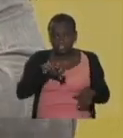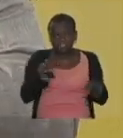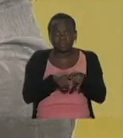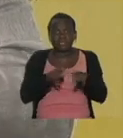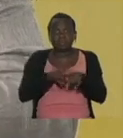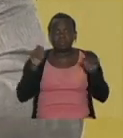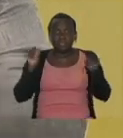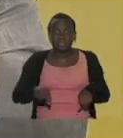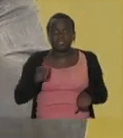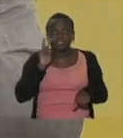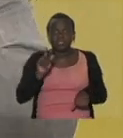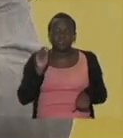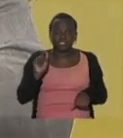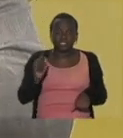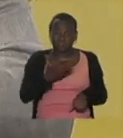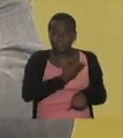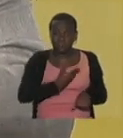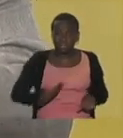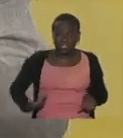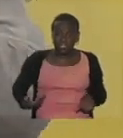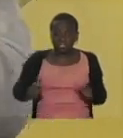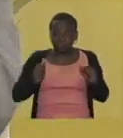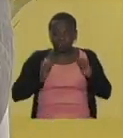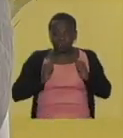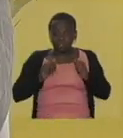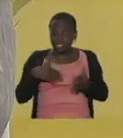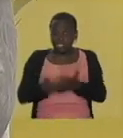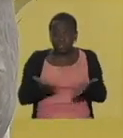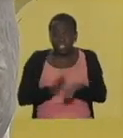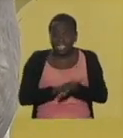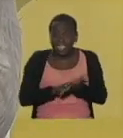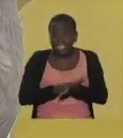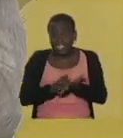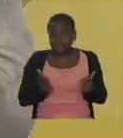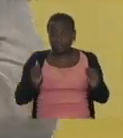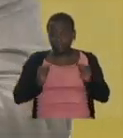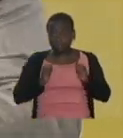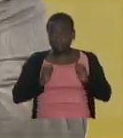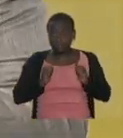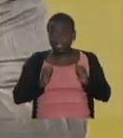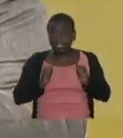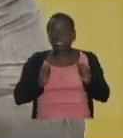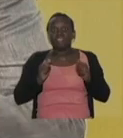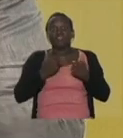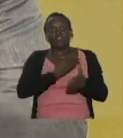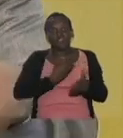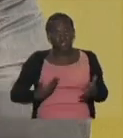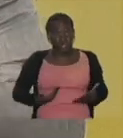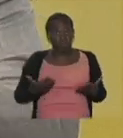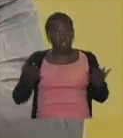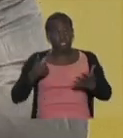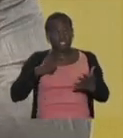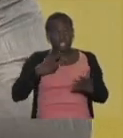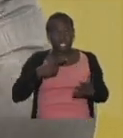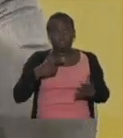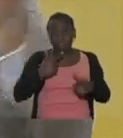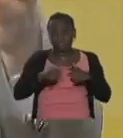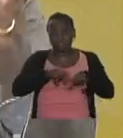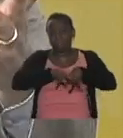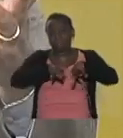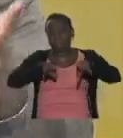pior ainda é ver que o governo não se moveu até agora o governo é claro que o governo hoje tem